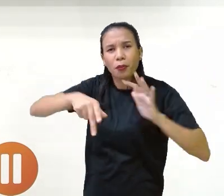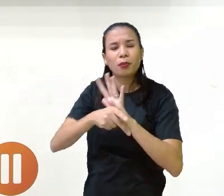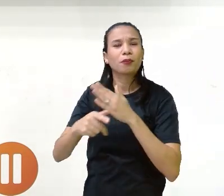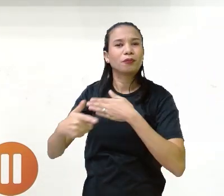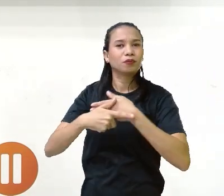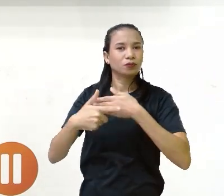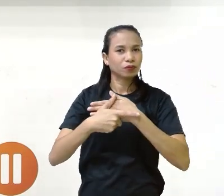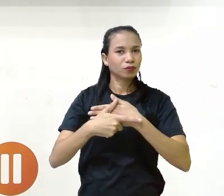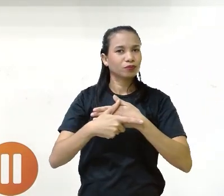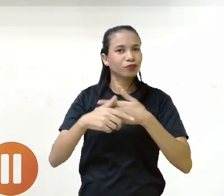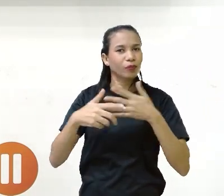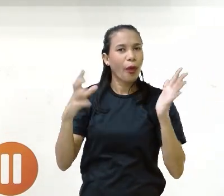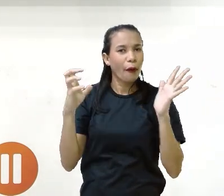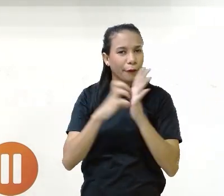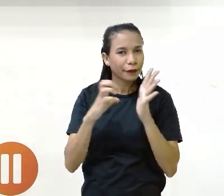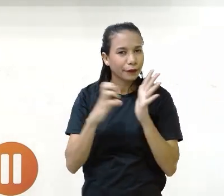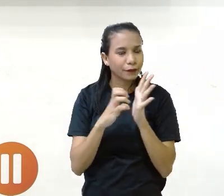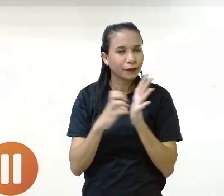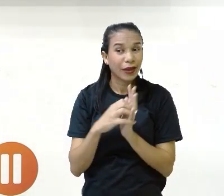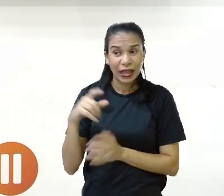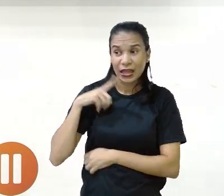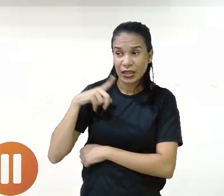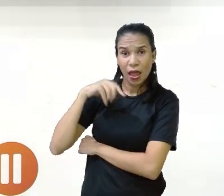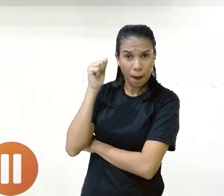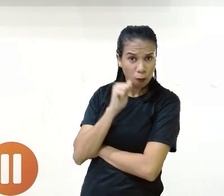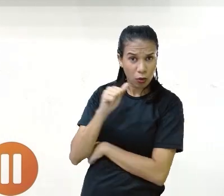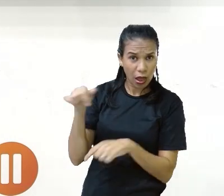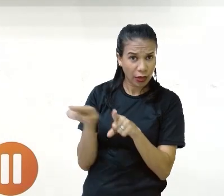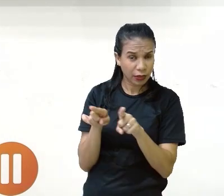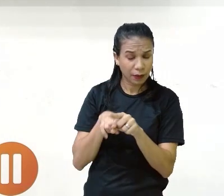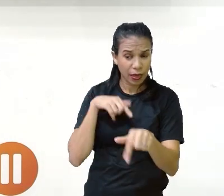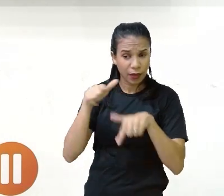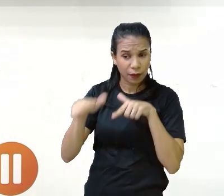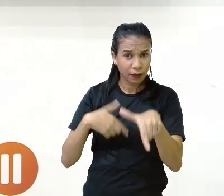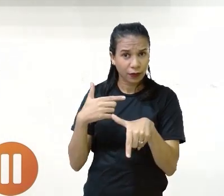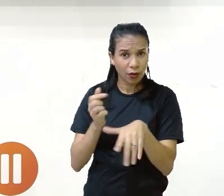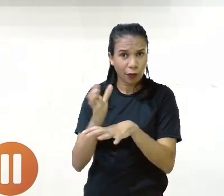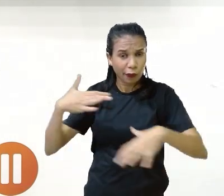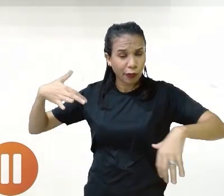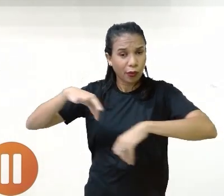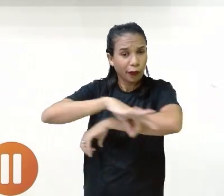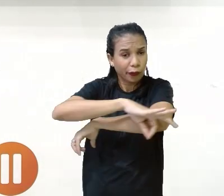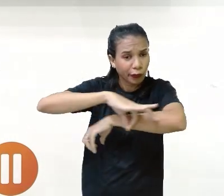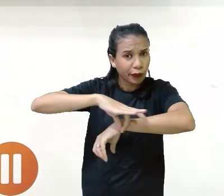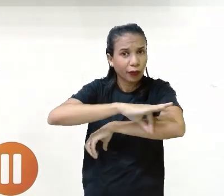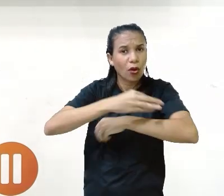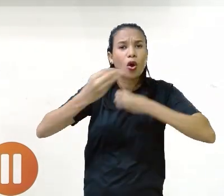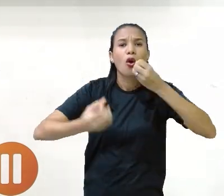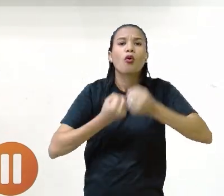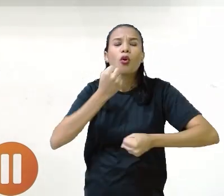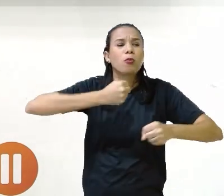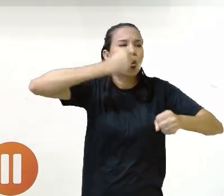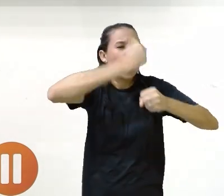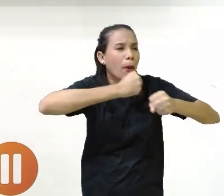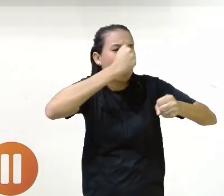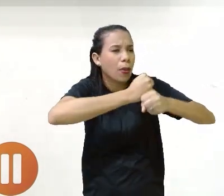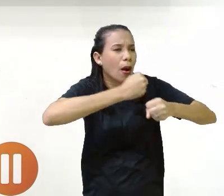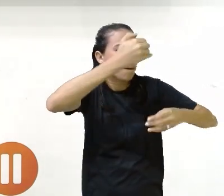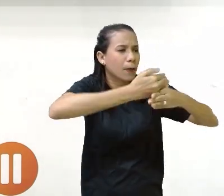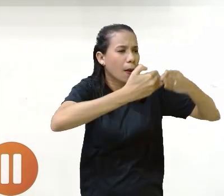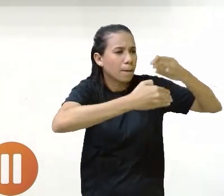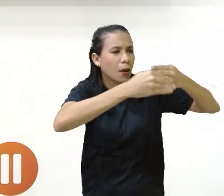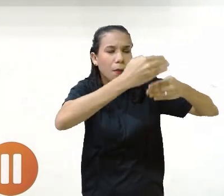mais? Será que existe mulher trabalhando na engenharia civil na parte de pedreiro, auxiliar de